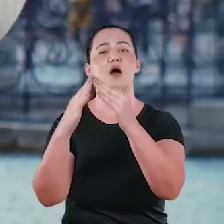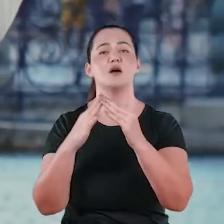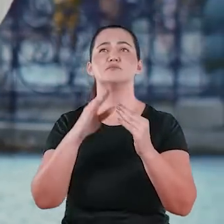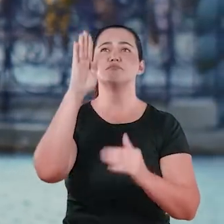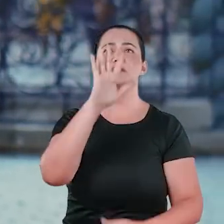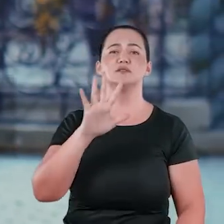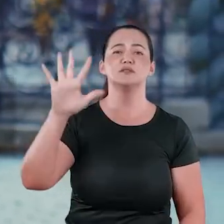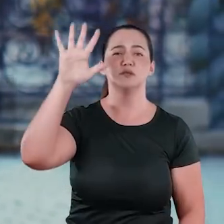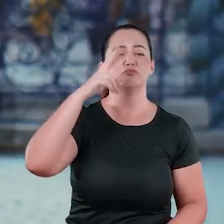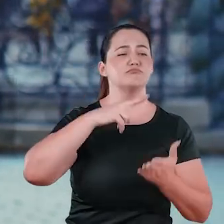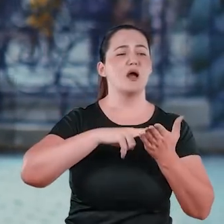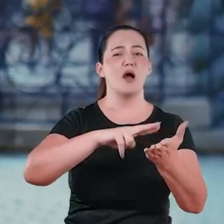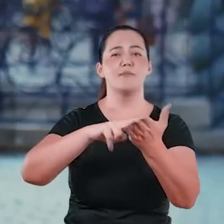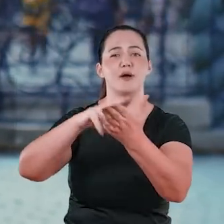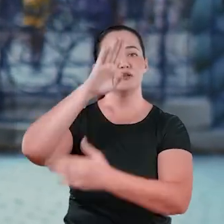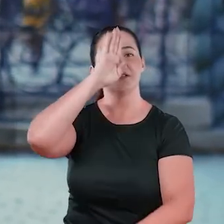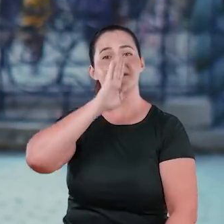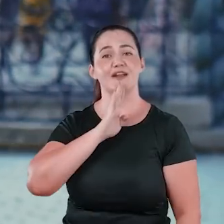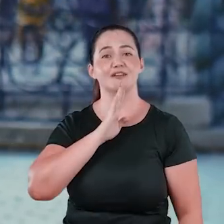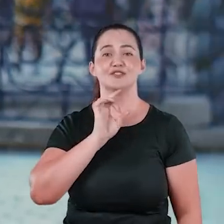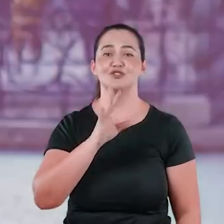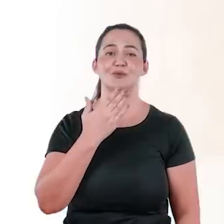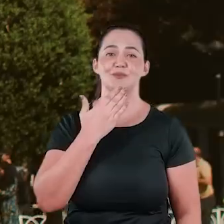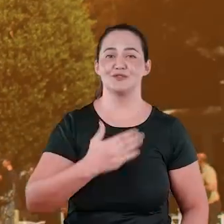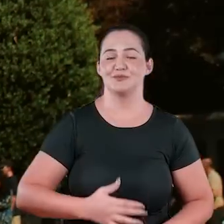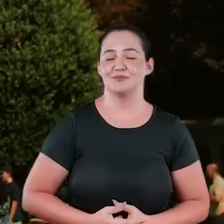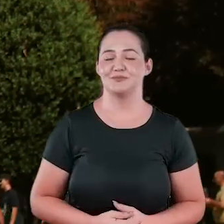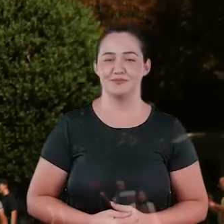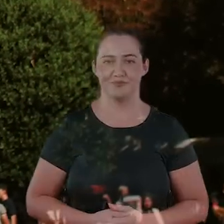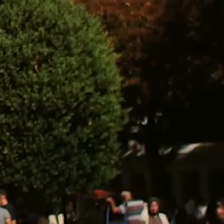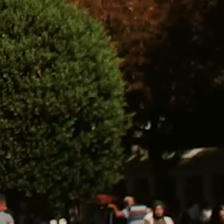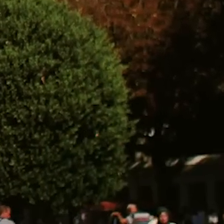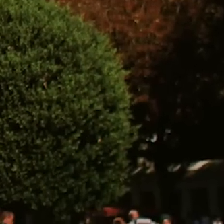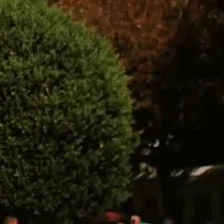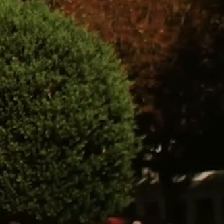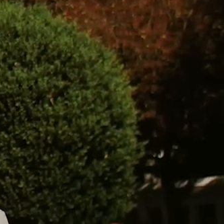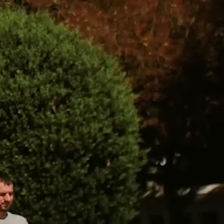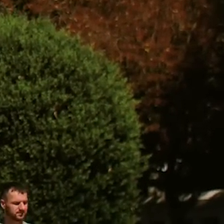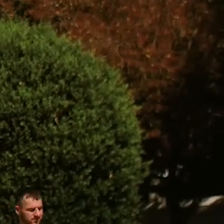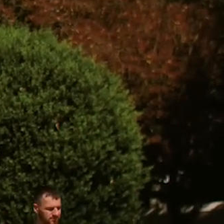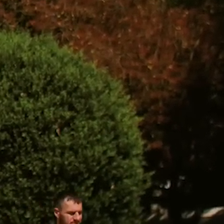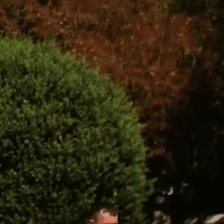Brasil, inteiramente grátis. É só pedir hoje mesmo.